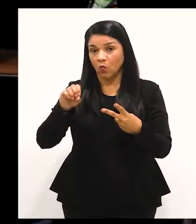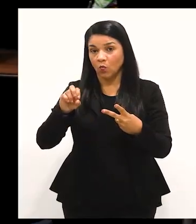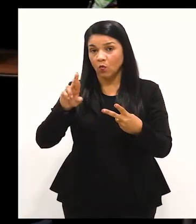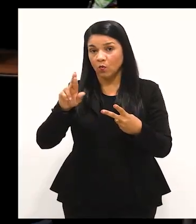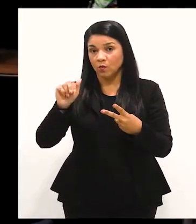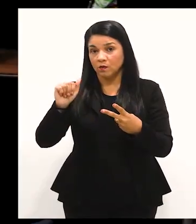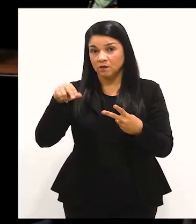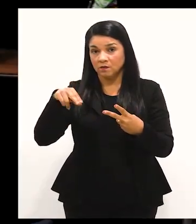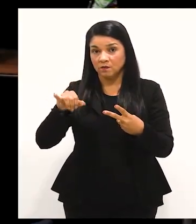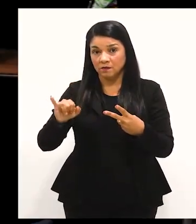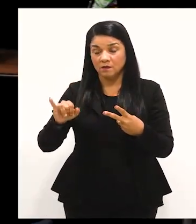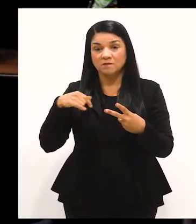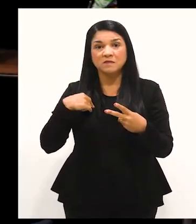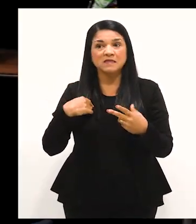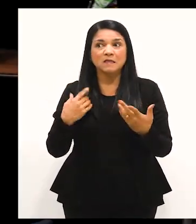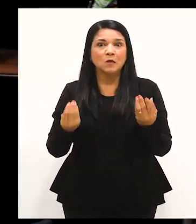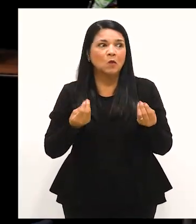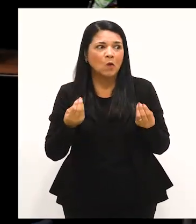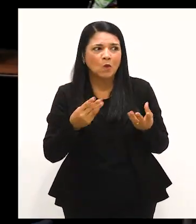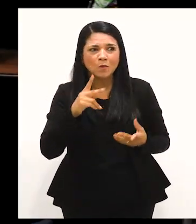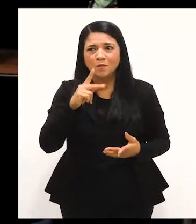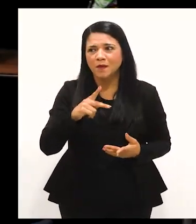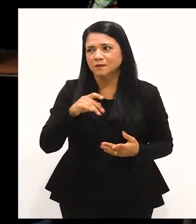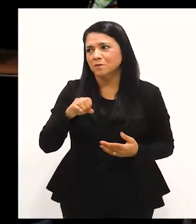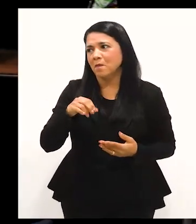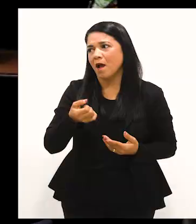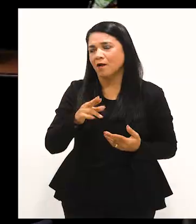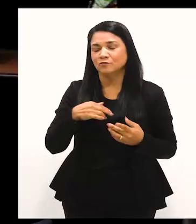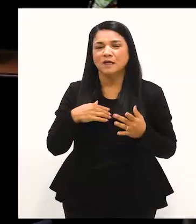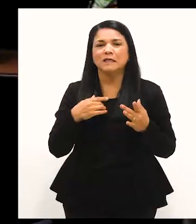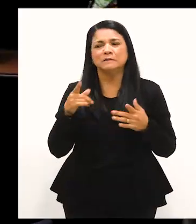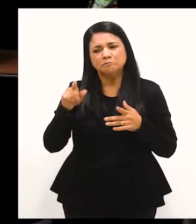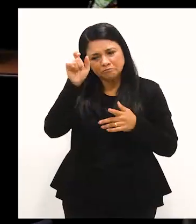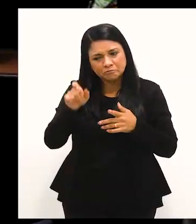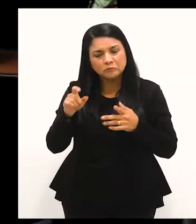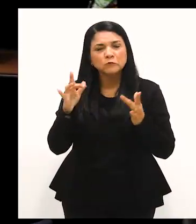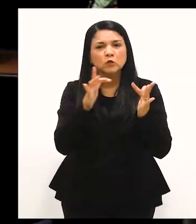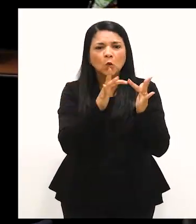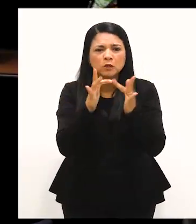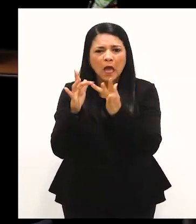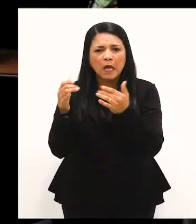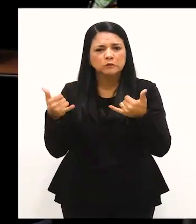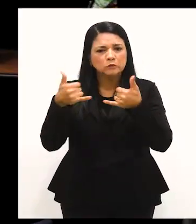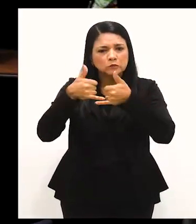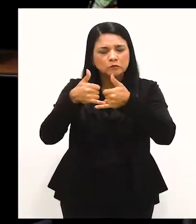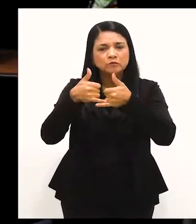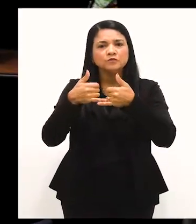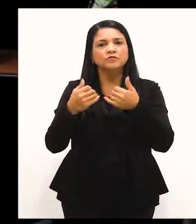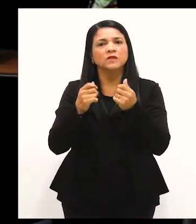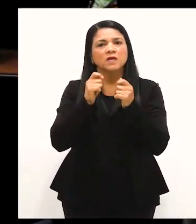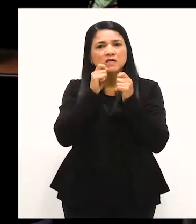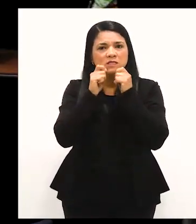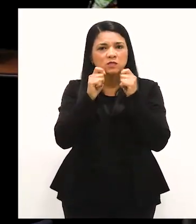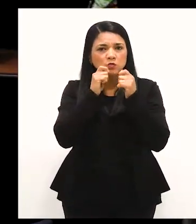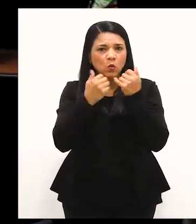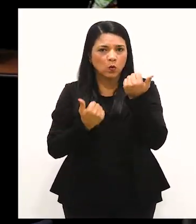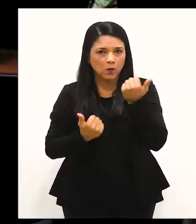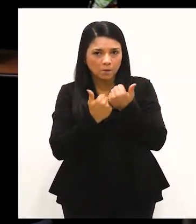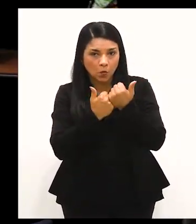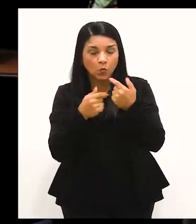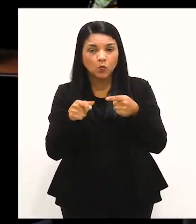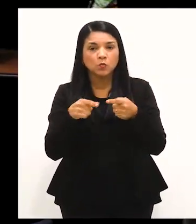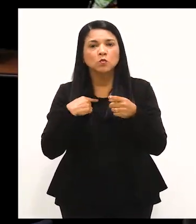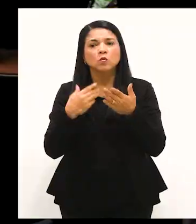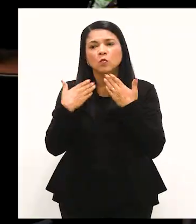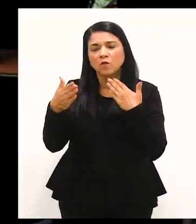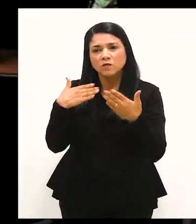Padre Marco, a vida de Dorani? Eu falei assim, Eu falei, não. Aí ele mesmo cuidou de fazer os contatos, de conversar com a assessoria dele, que